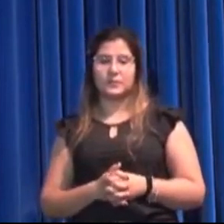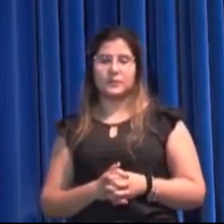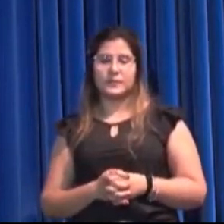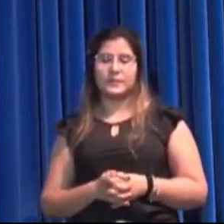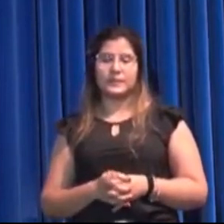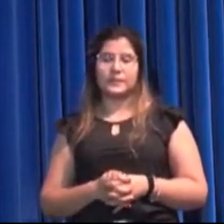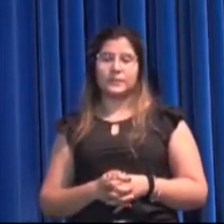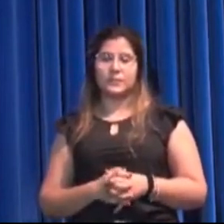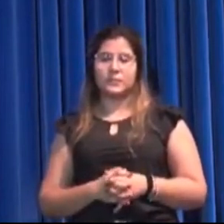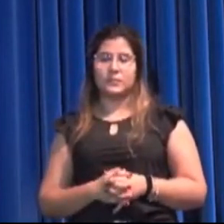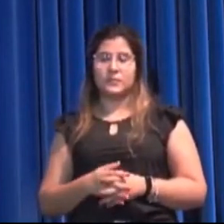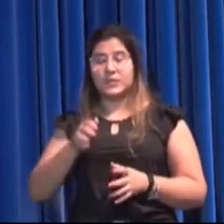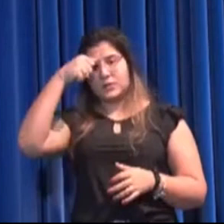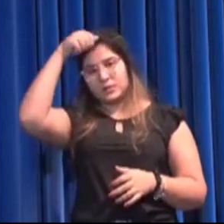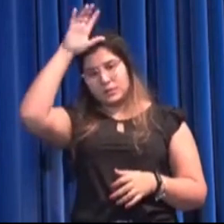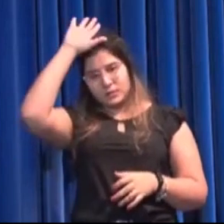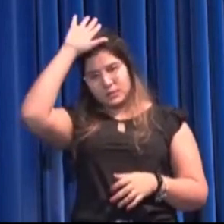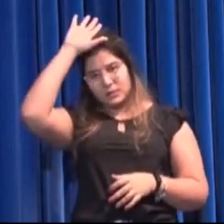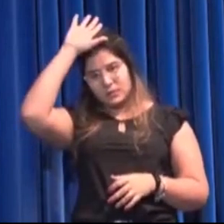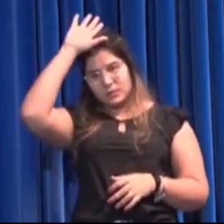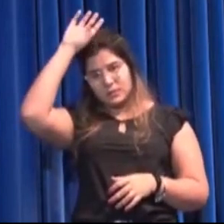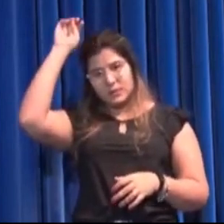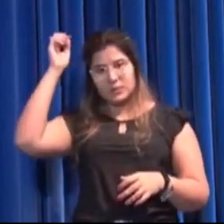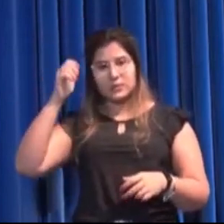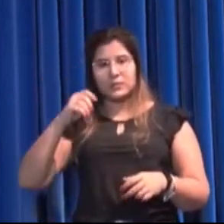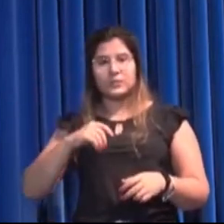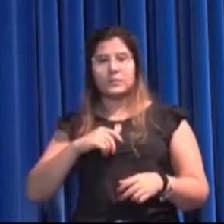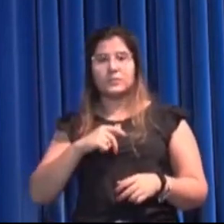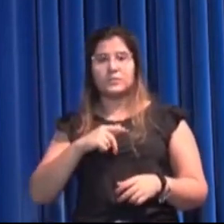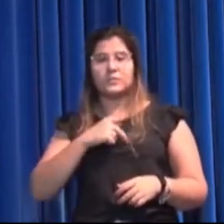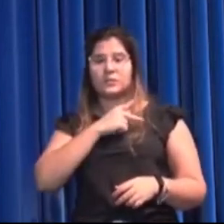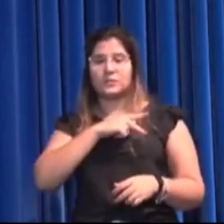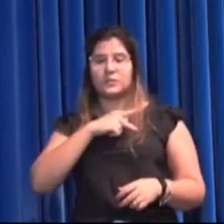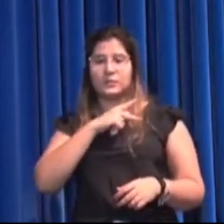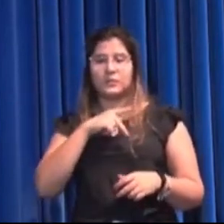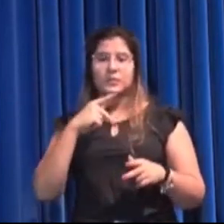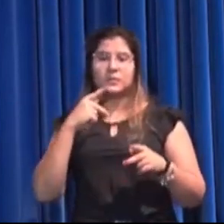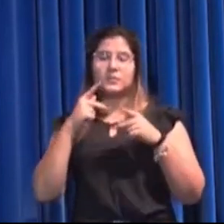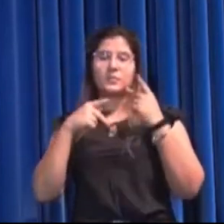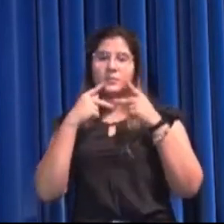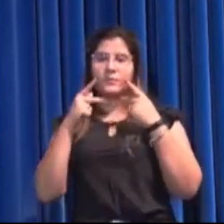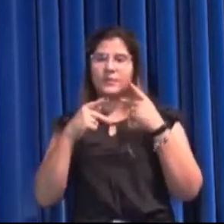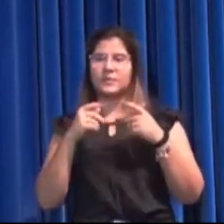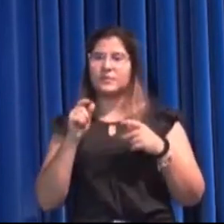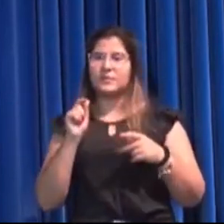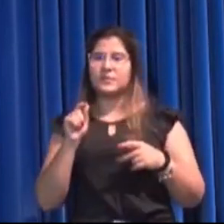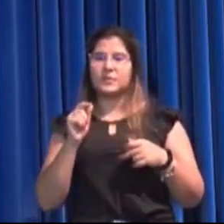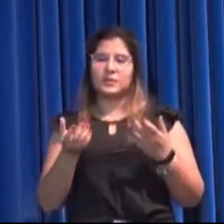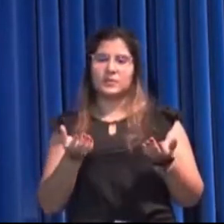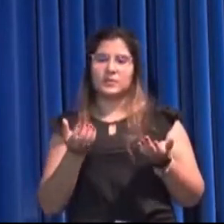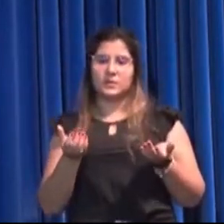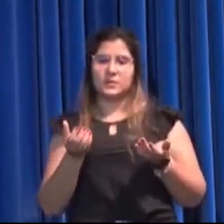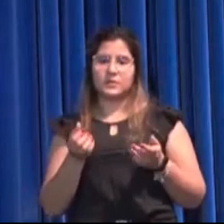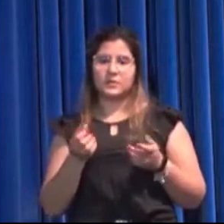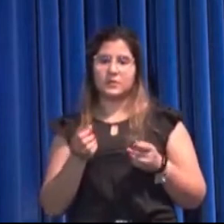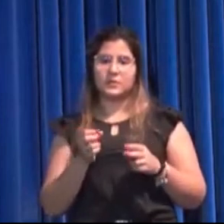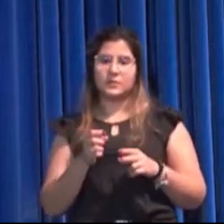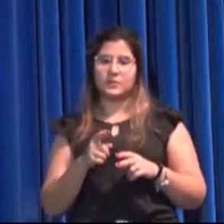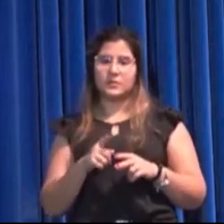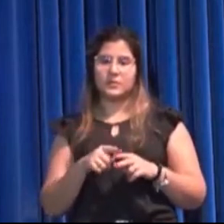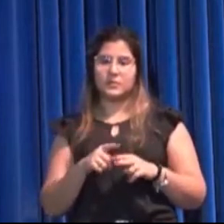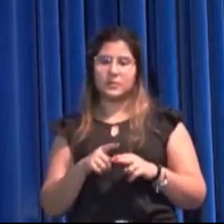Lá em Romanos, Paulo diz assim: que diremos, pois? Vamos pecar, continuar pecando e vamos,